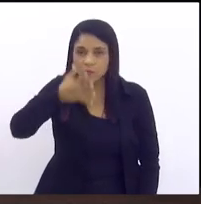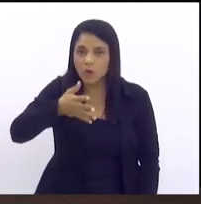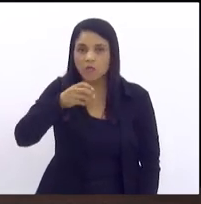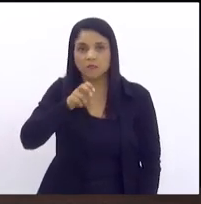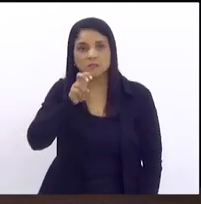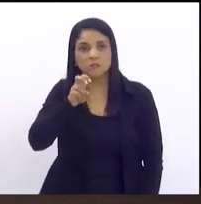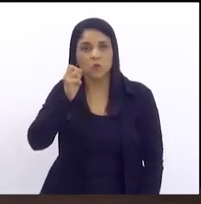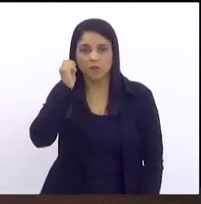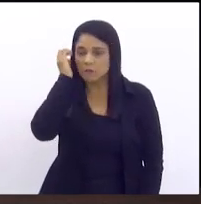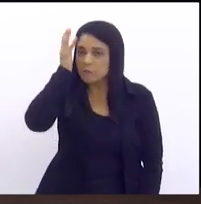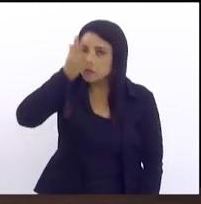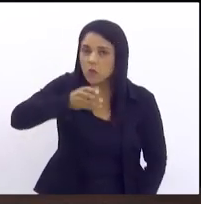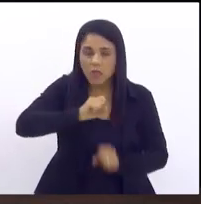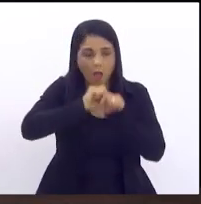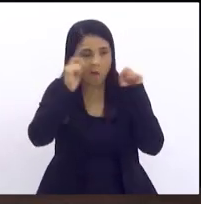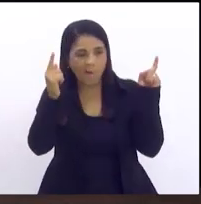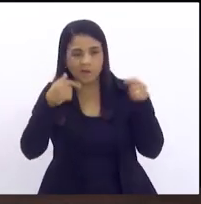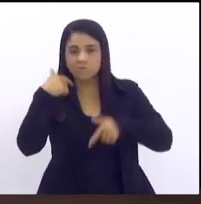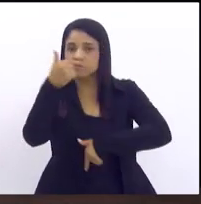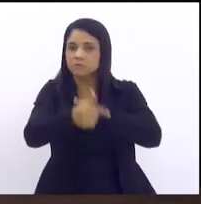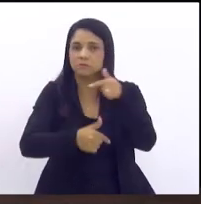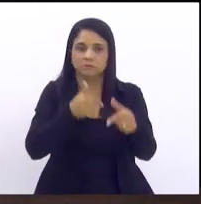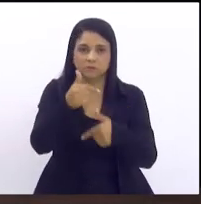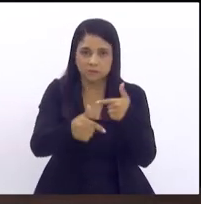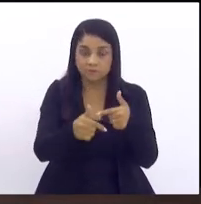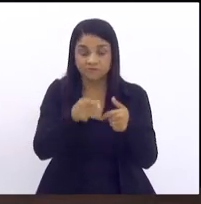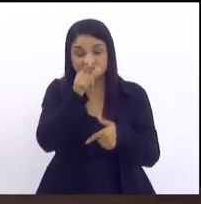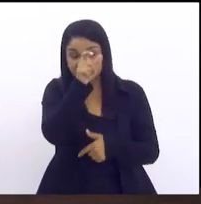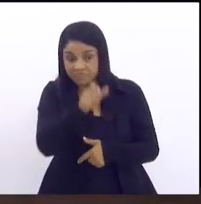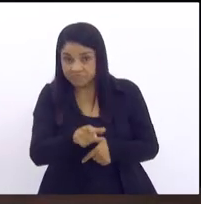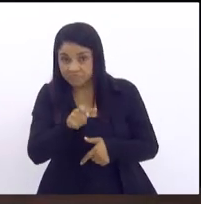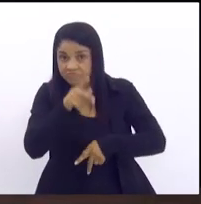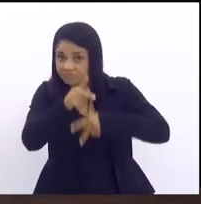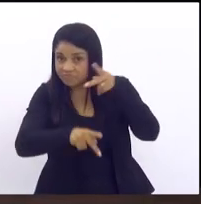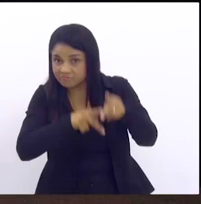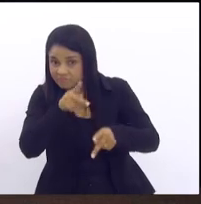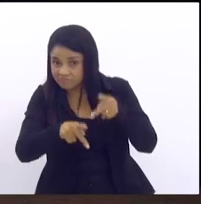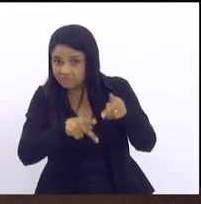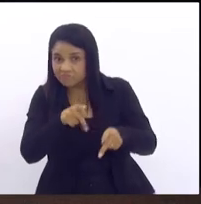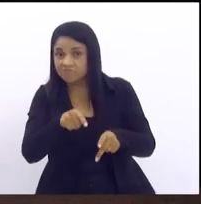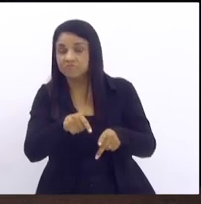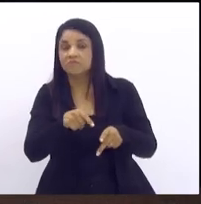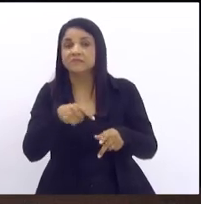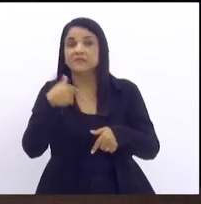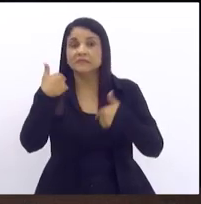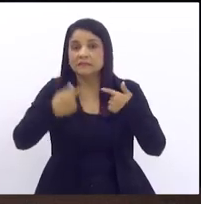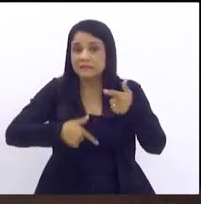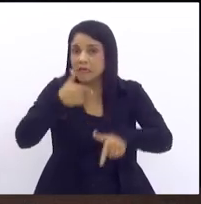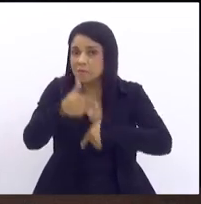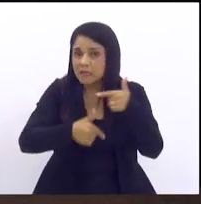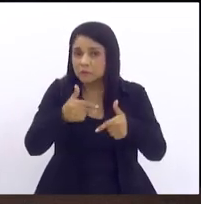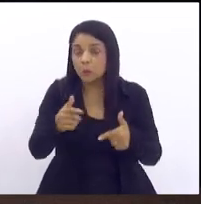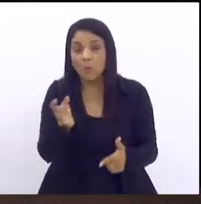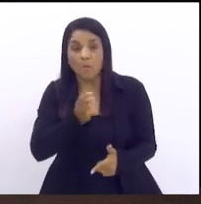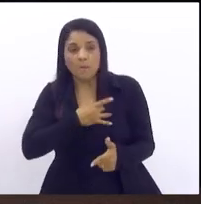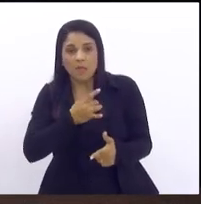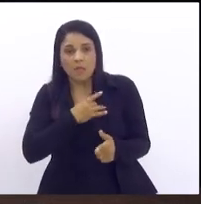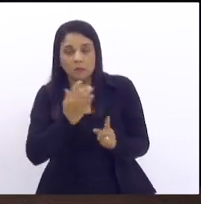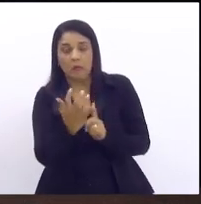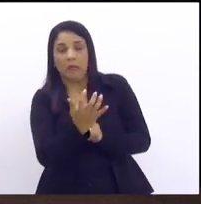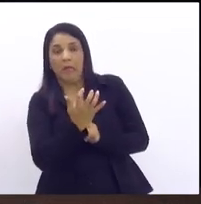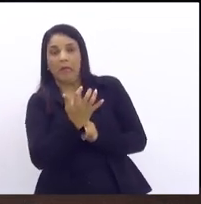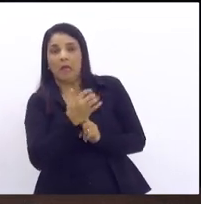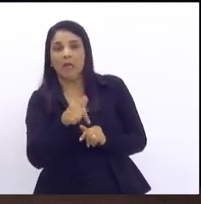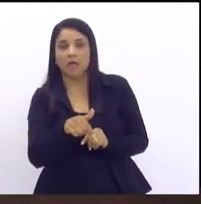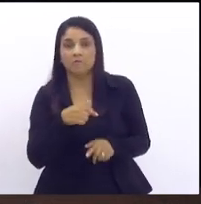depois levar o ganha-pão para dentro de casa. E esse trabalhador, ele está se sentindo com medo, acuado e agora desesperado, porque a qualquer